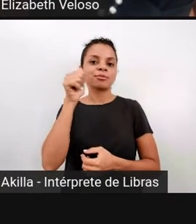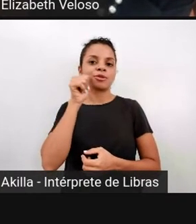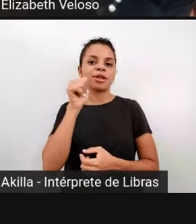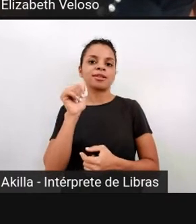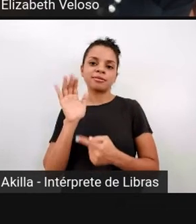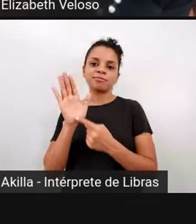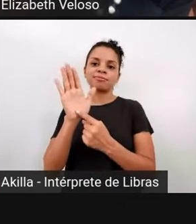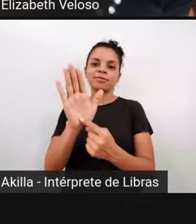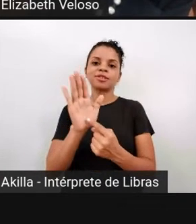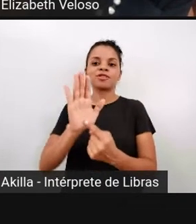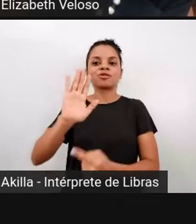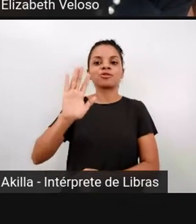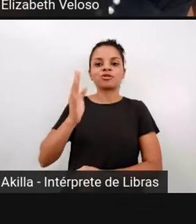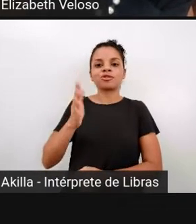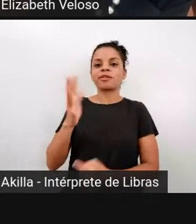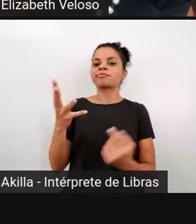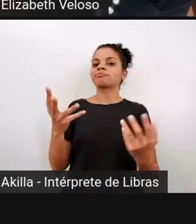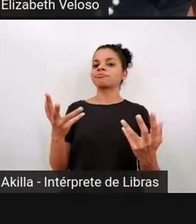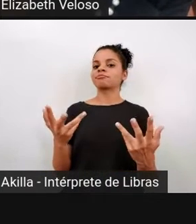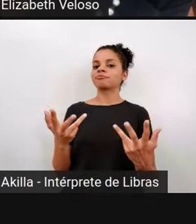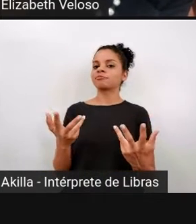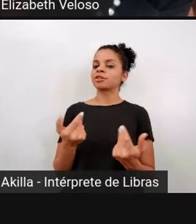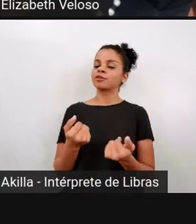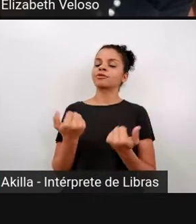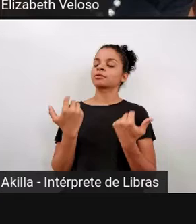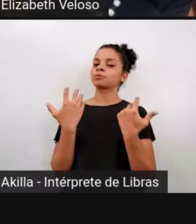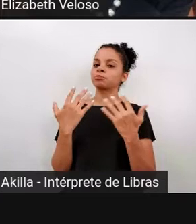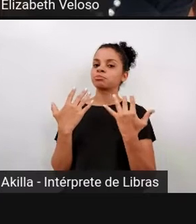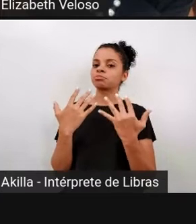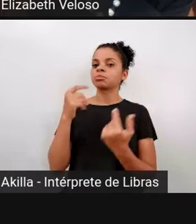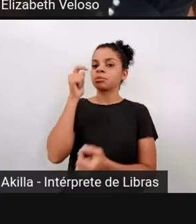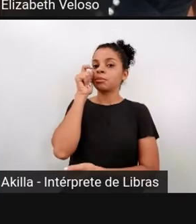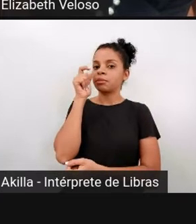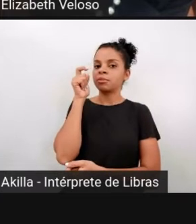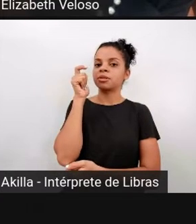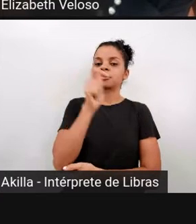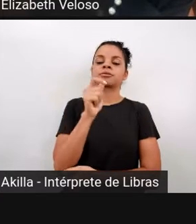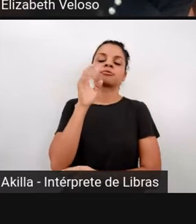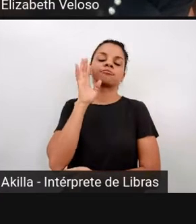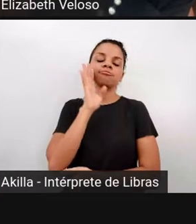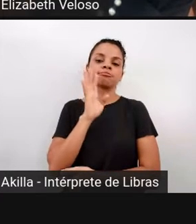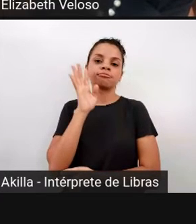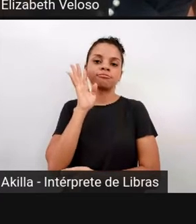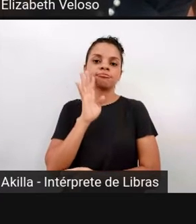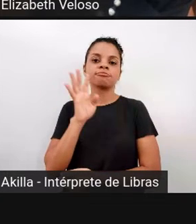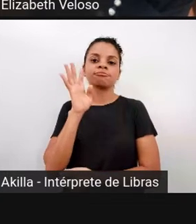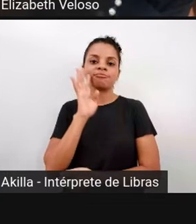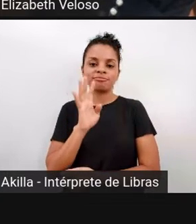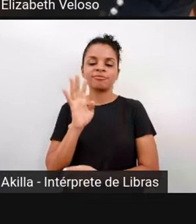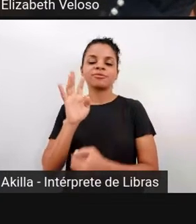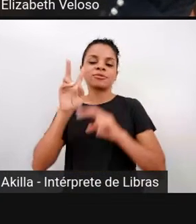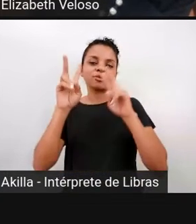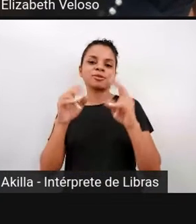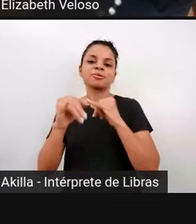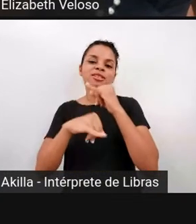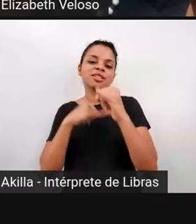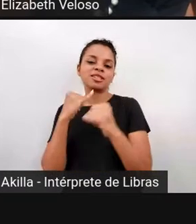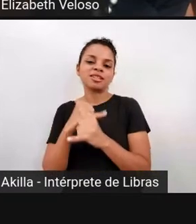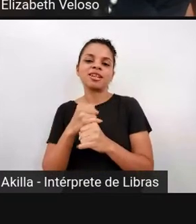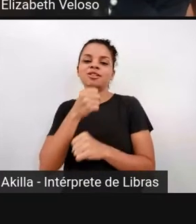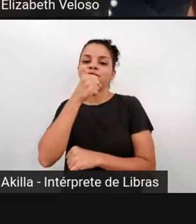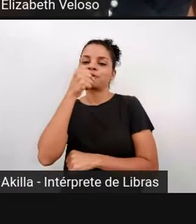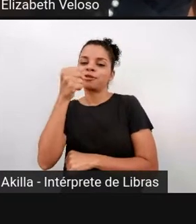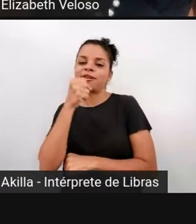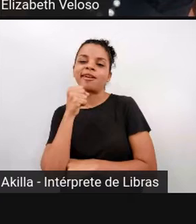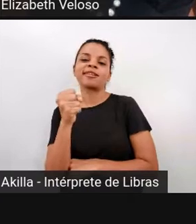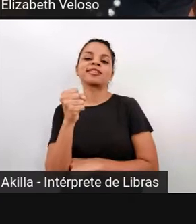já nessa tarde, realmente impressionante o trabalho que está sendo feito, inclusive no que diz respeito à internet, jornalismo, fake news,